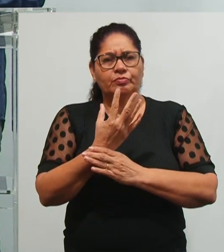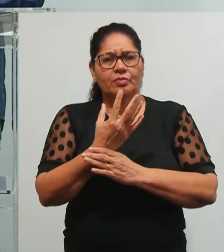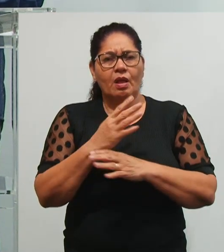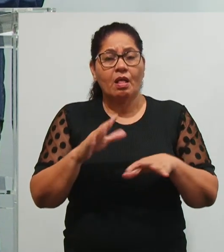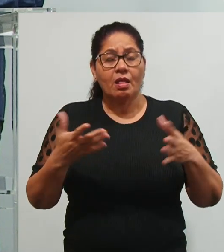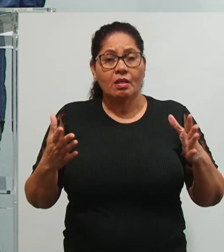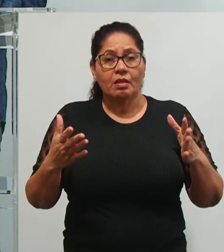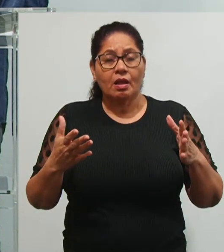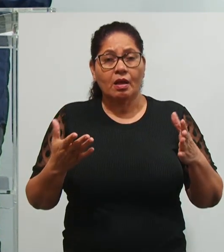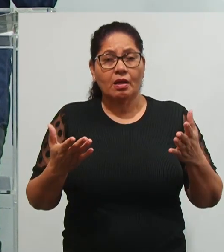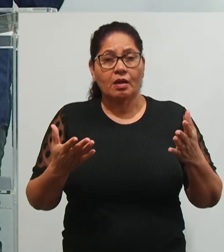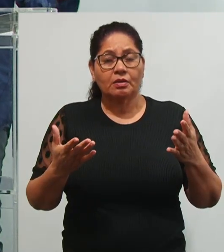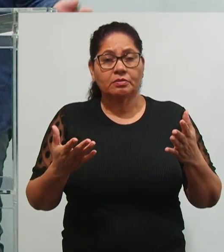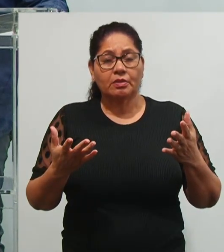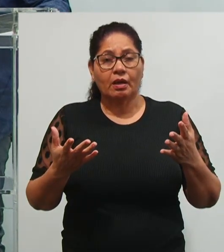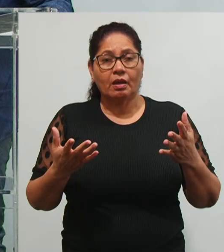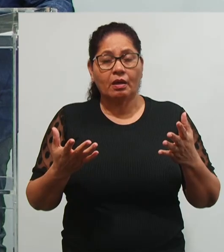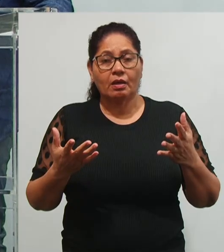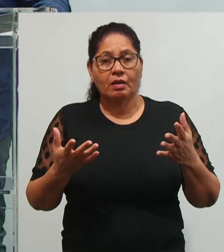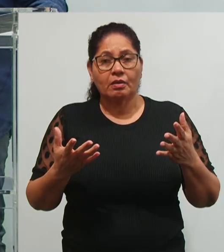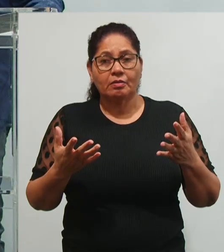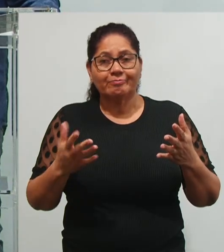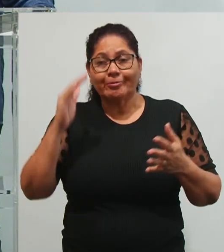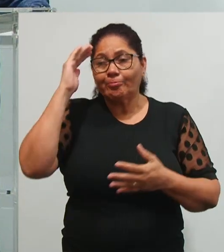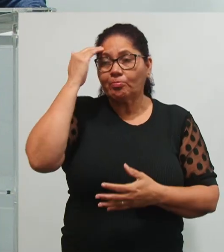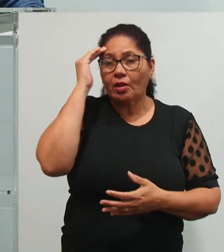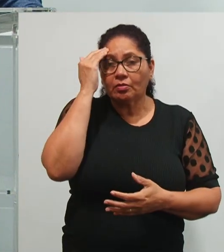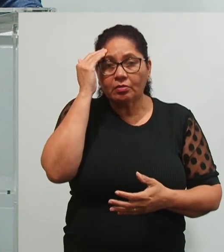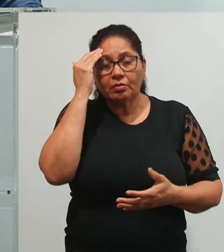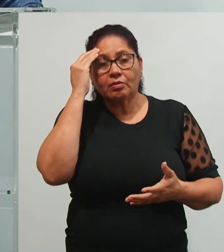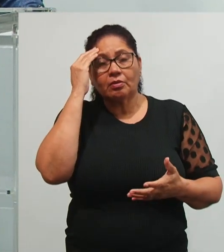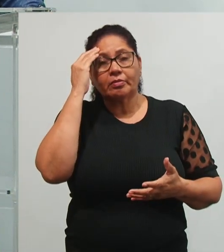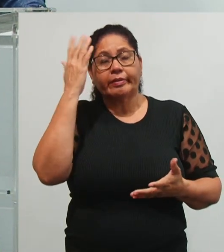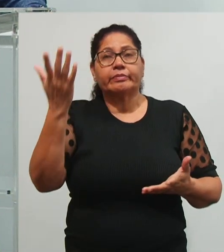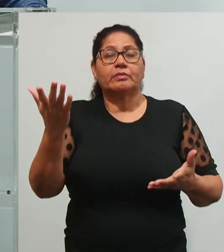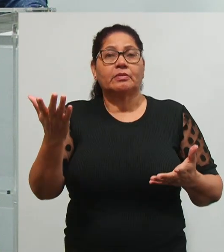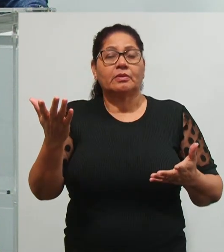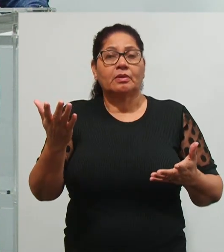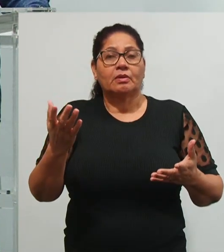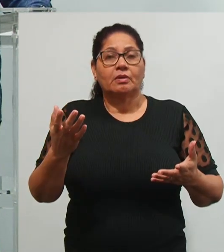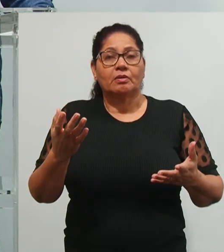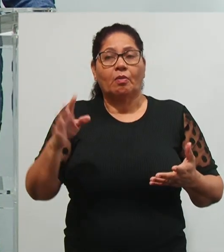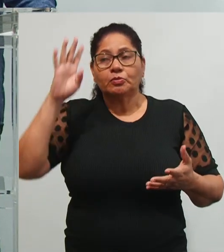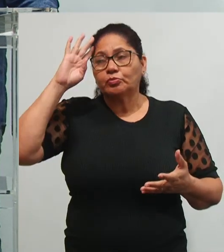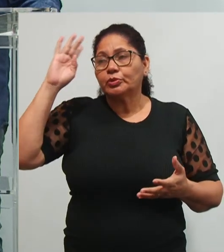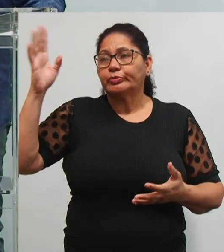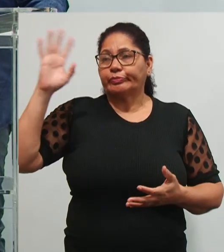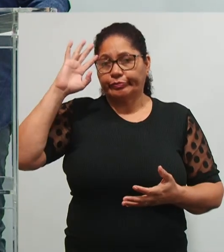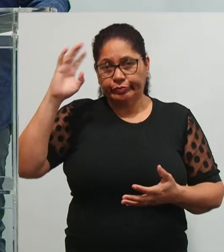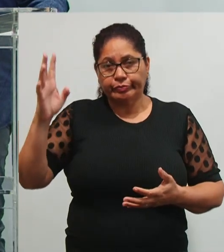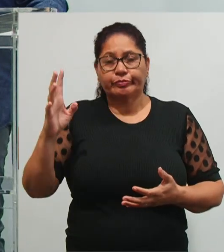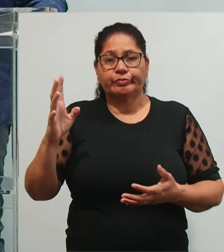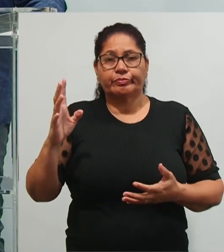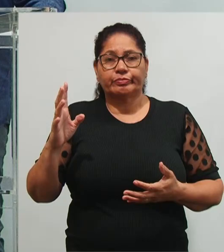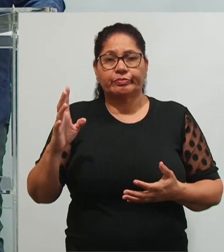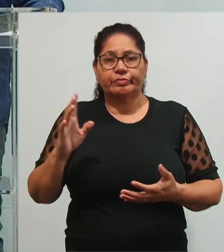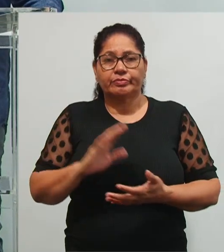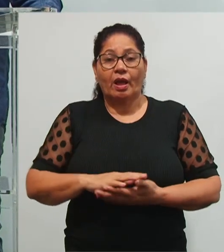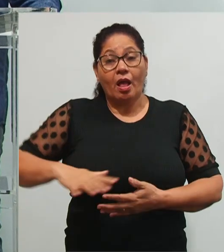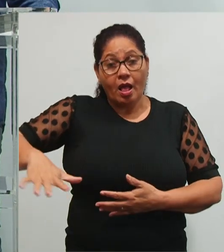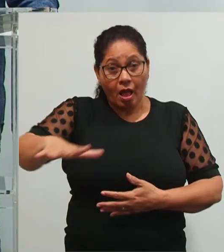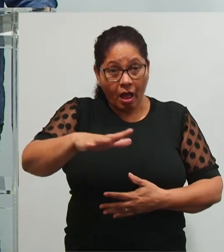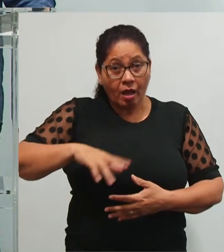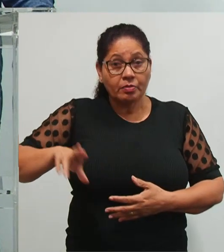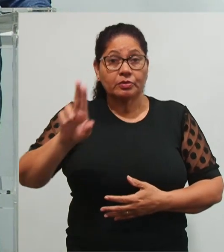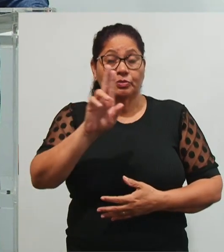tanto em nível de complexidade quanto em nível de teoria. As áreas que